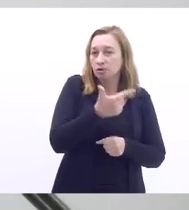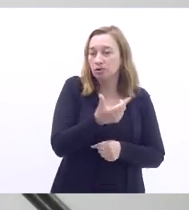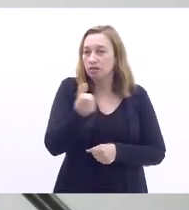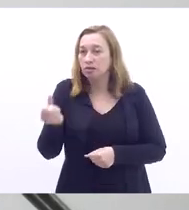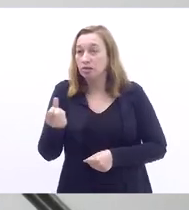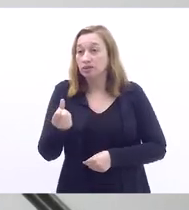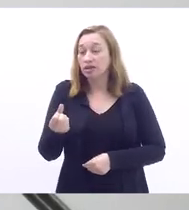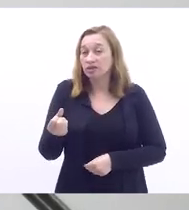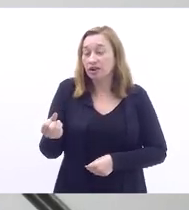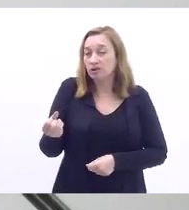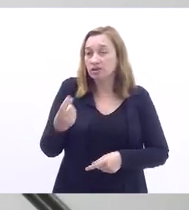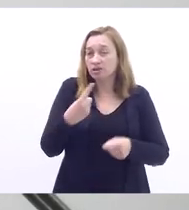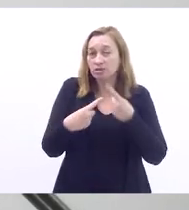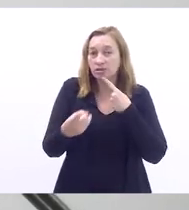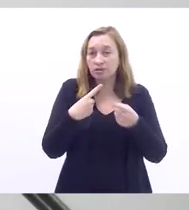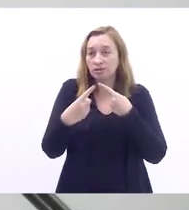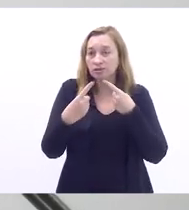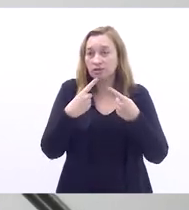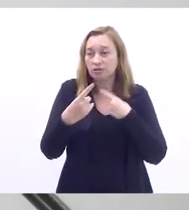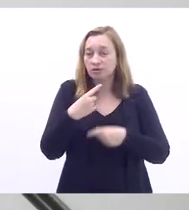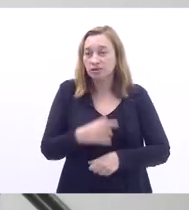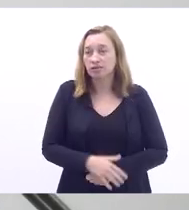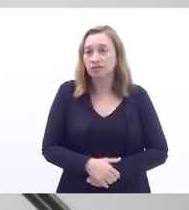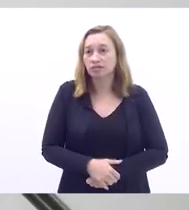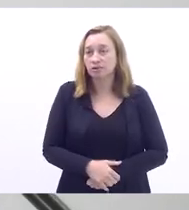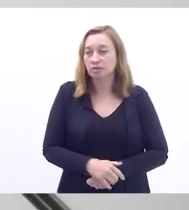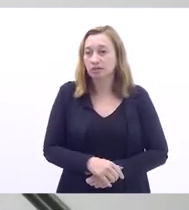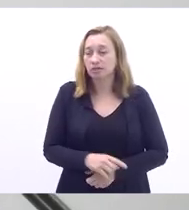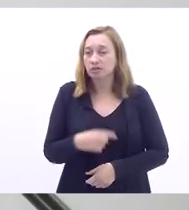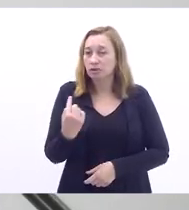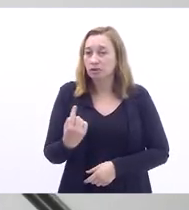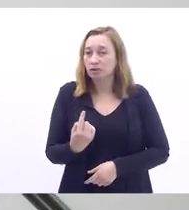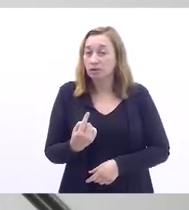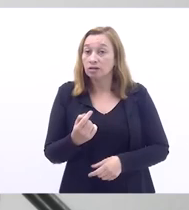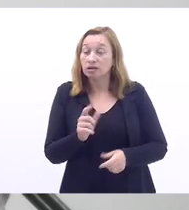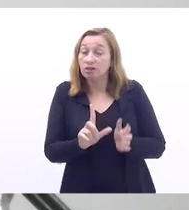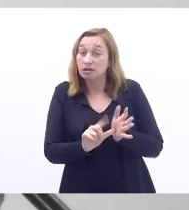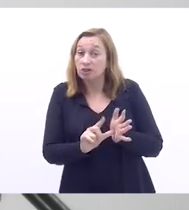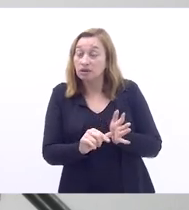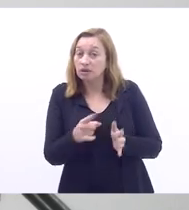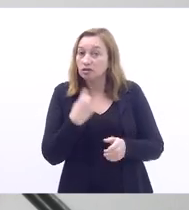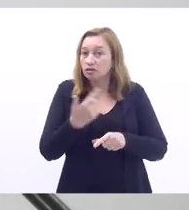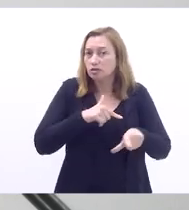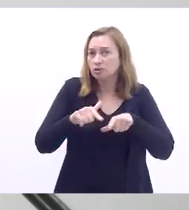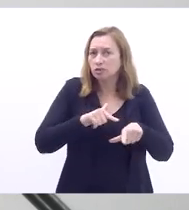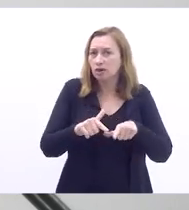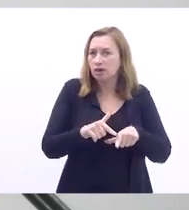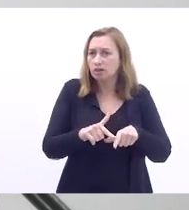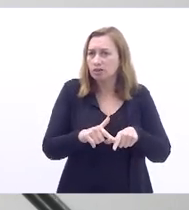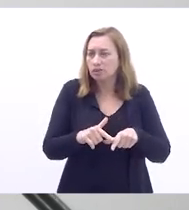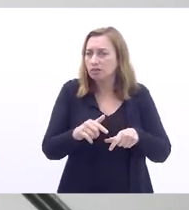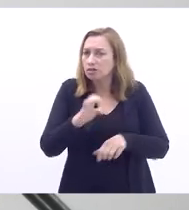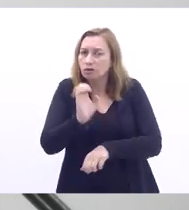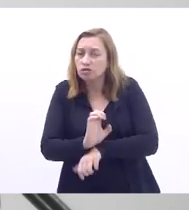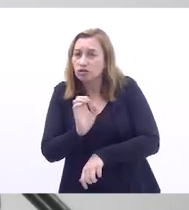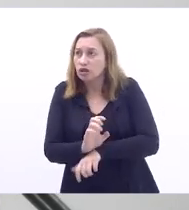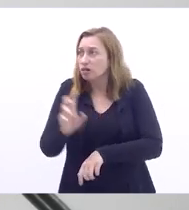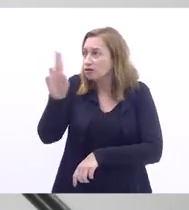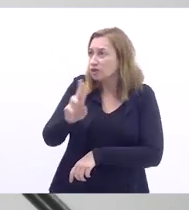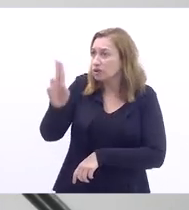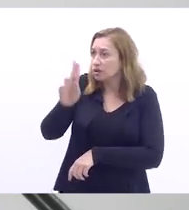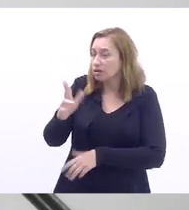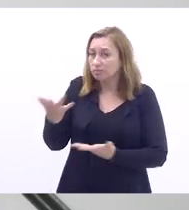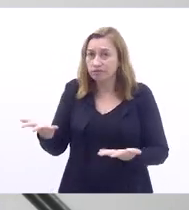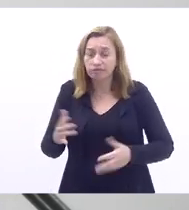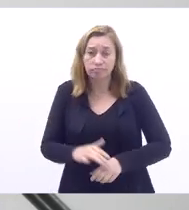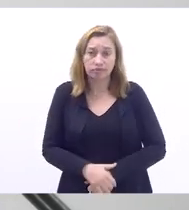discutindo ainda nossa carreira que tá super atrasado para um estado que se diz aí na universidade de